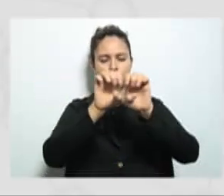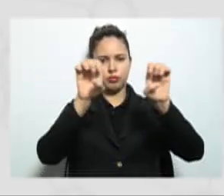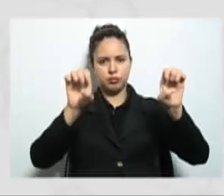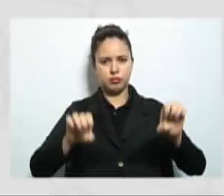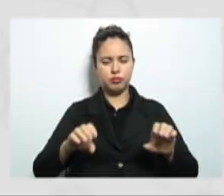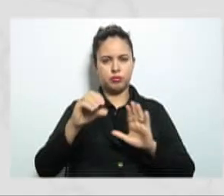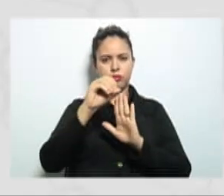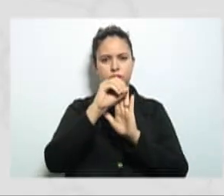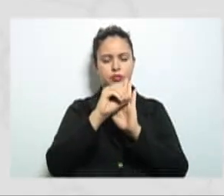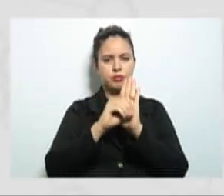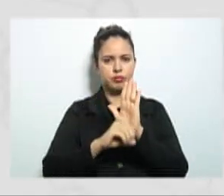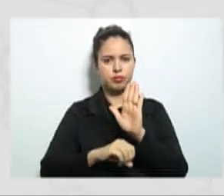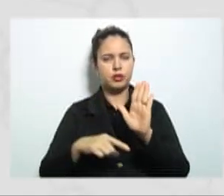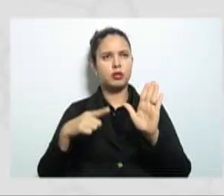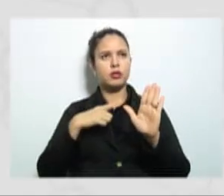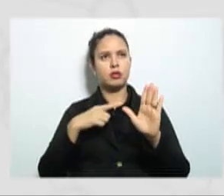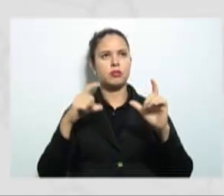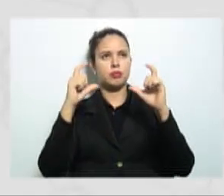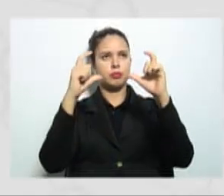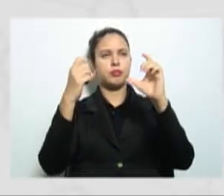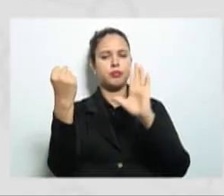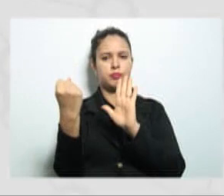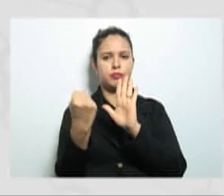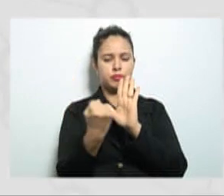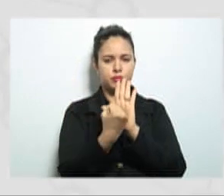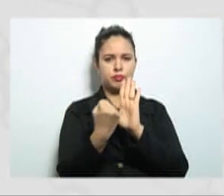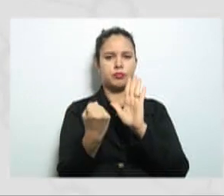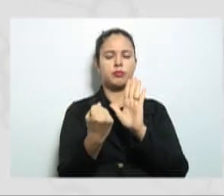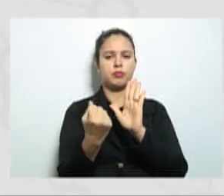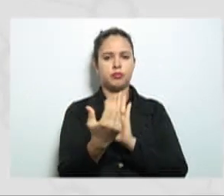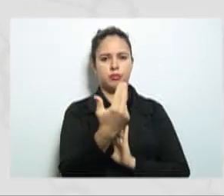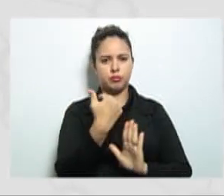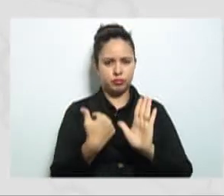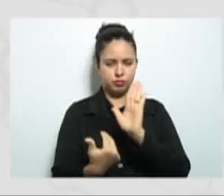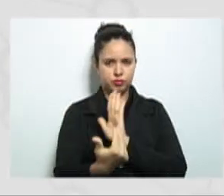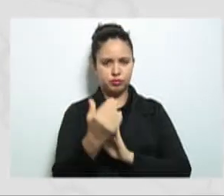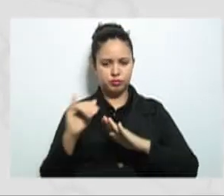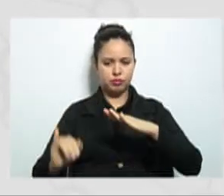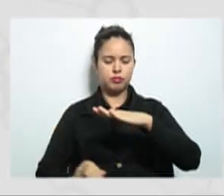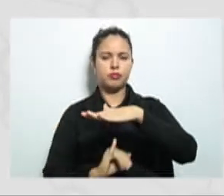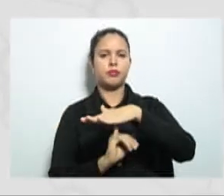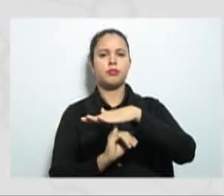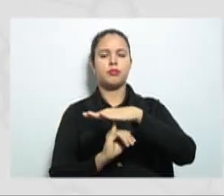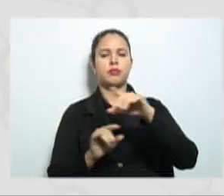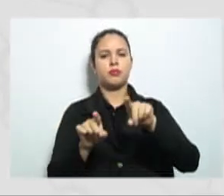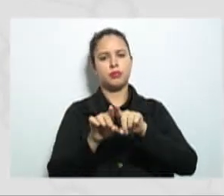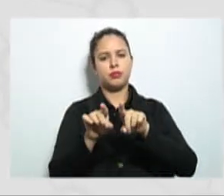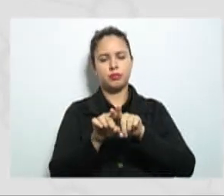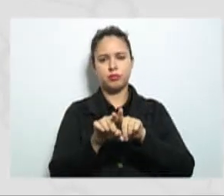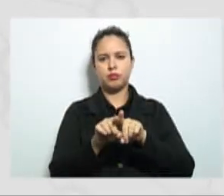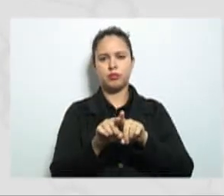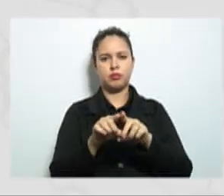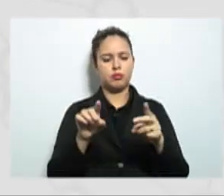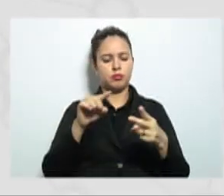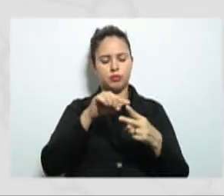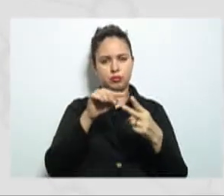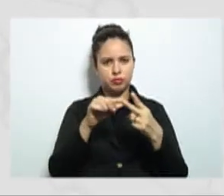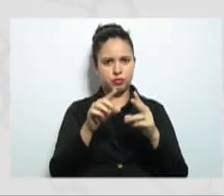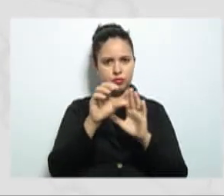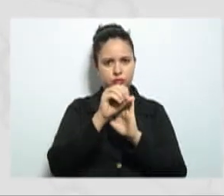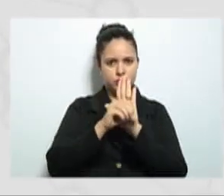ter geralmente o timbre, que é a imagem que representa a instituição, e essa estrutura vale tanto para o ofício quanto para o